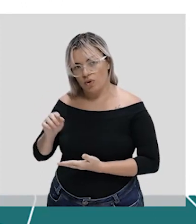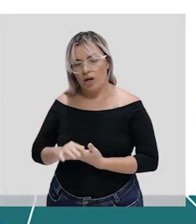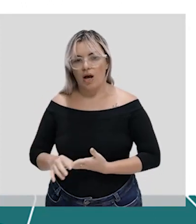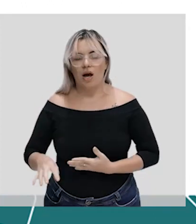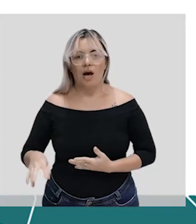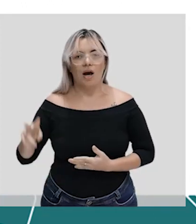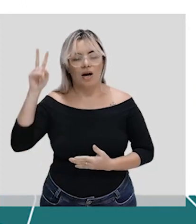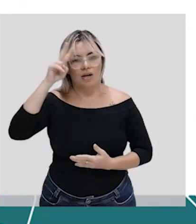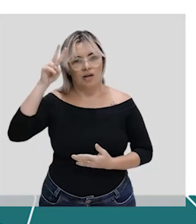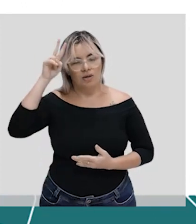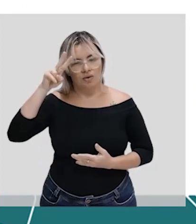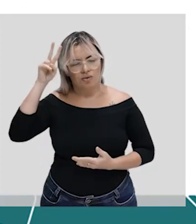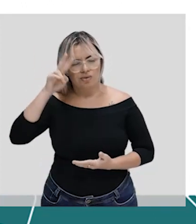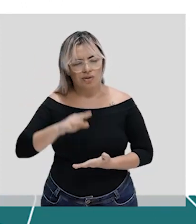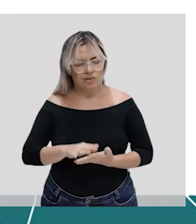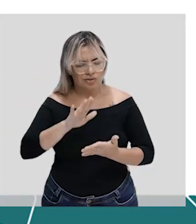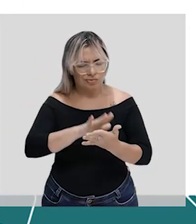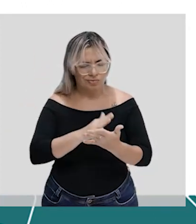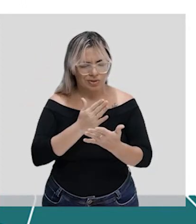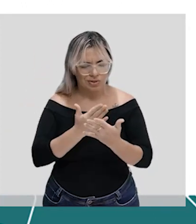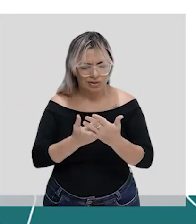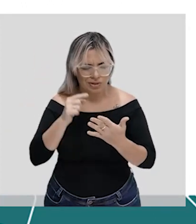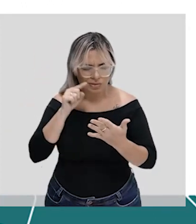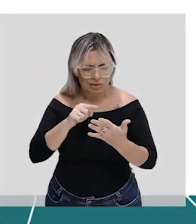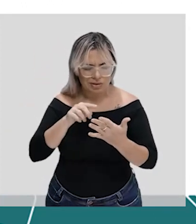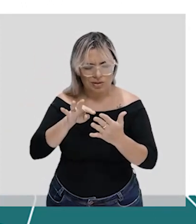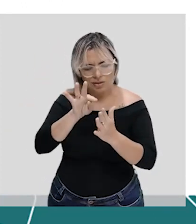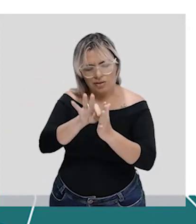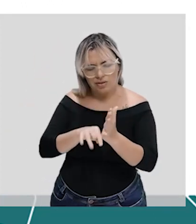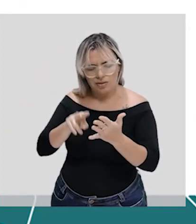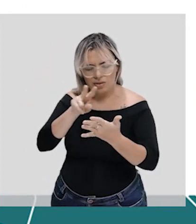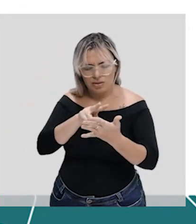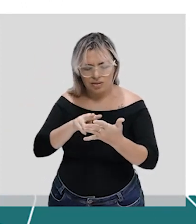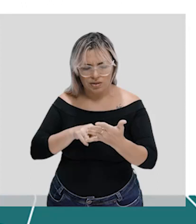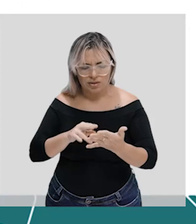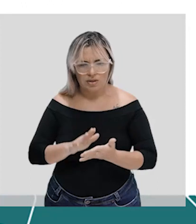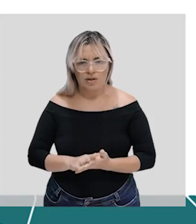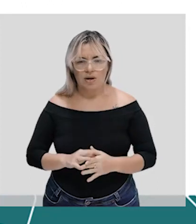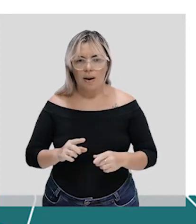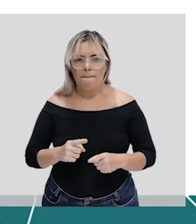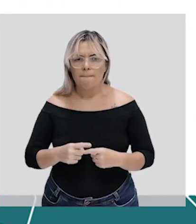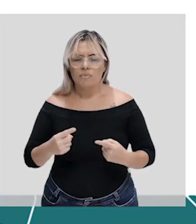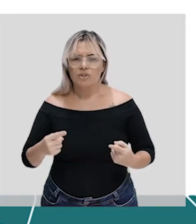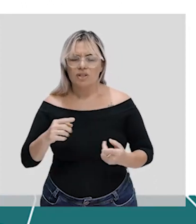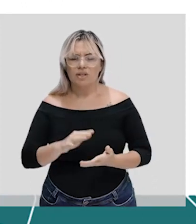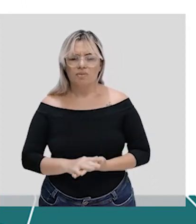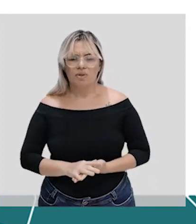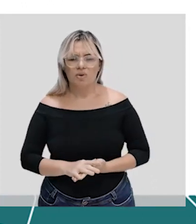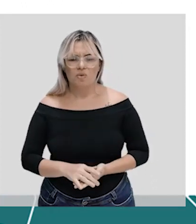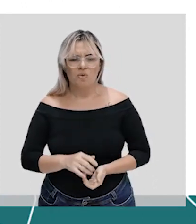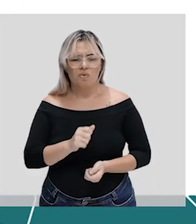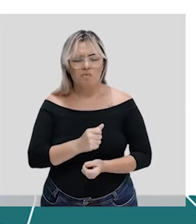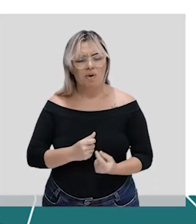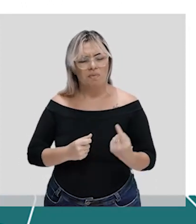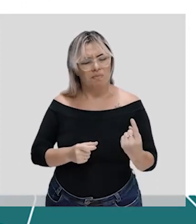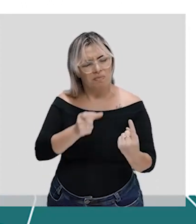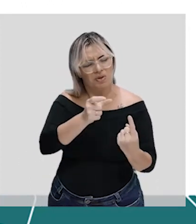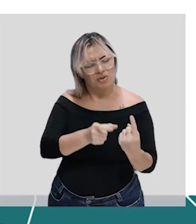íamos interpretar um texto, sempre tinha alguém que dizia assim, não, mas o professor tem que aceitar do jeito que eu